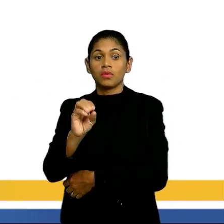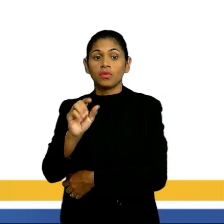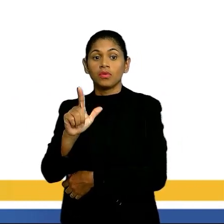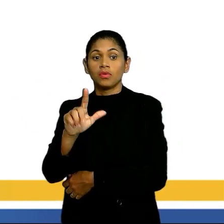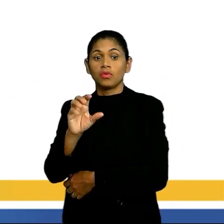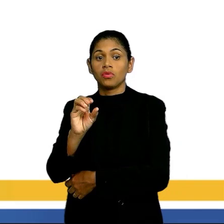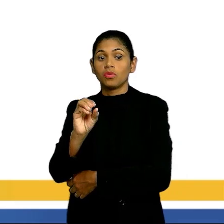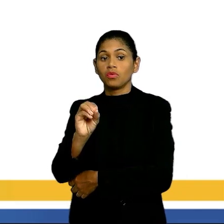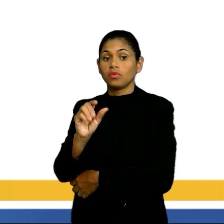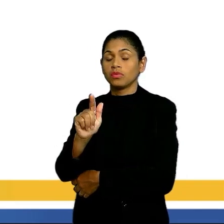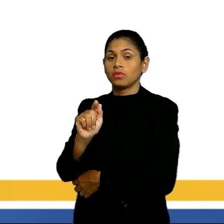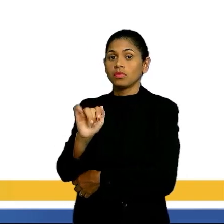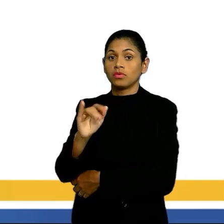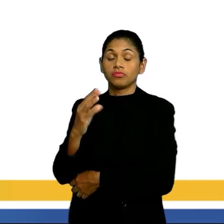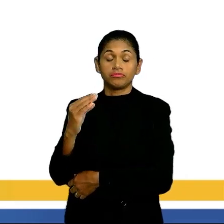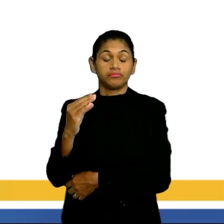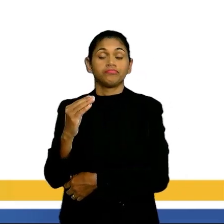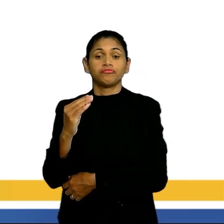que as espécies